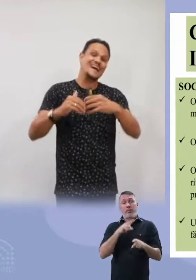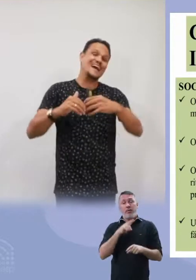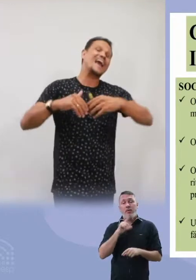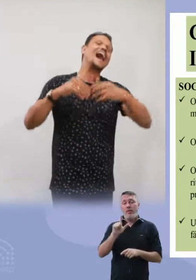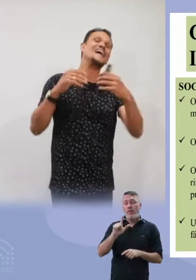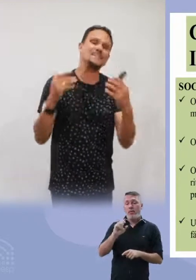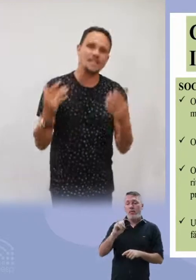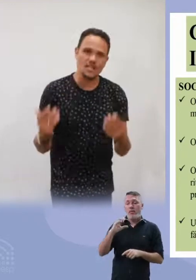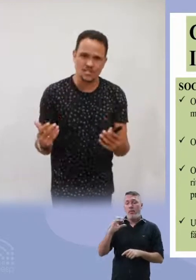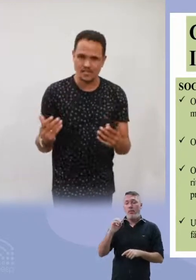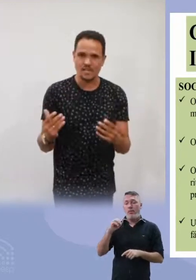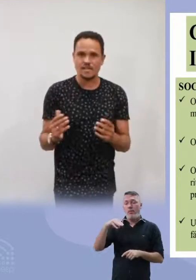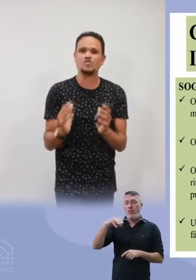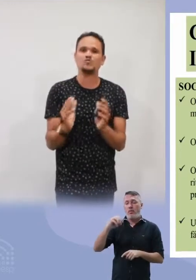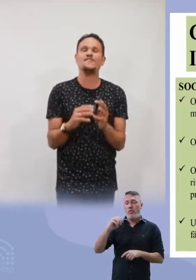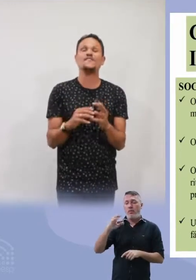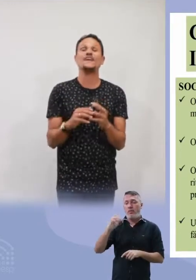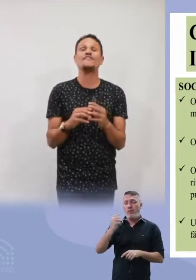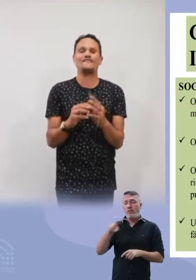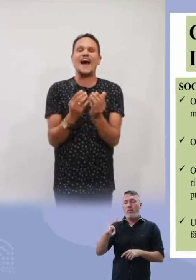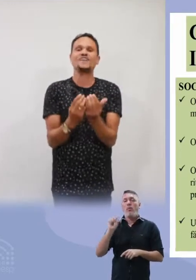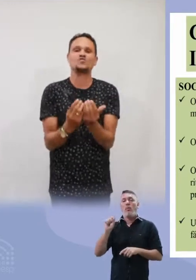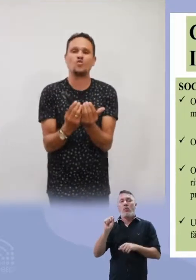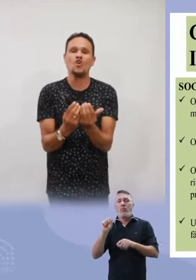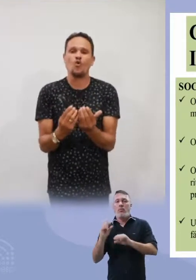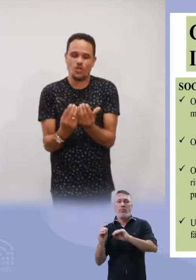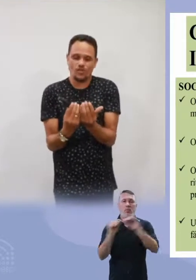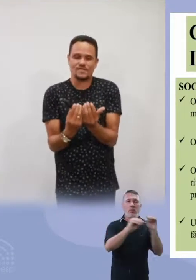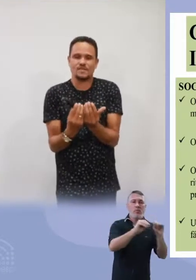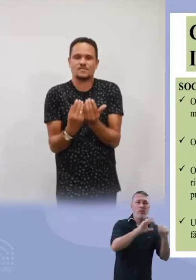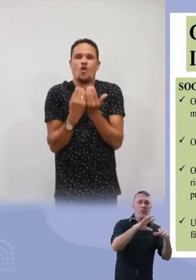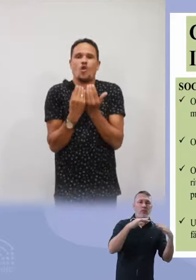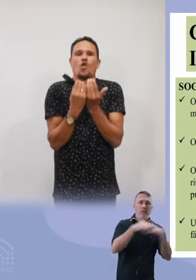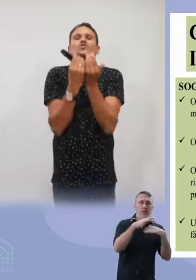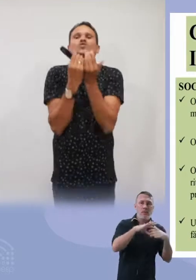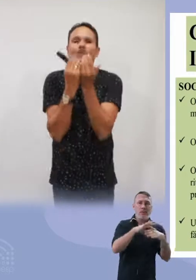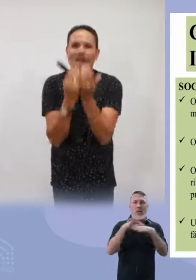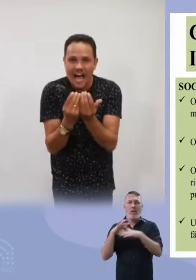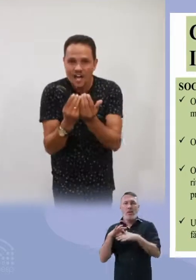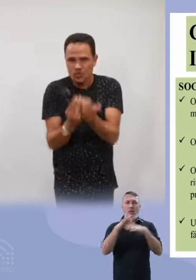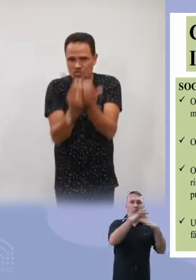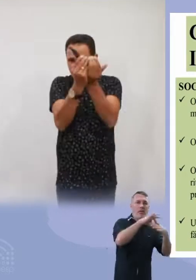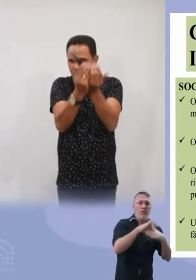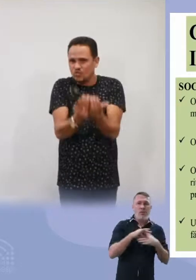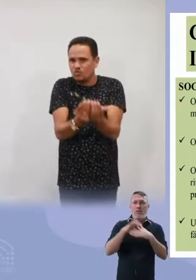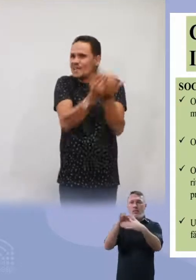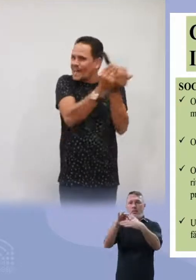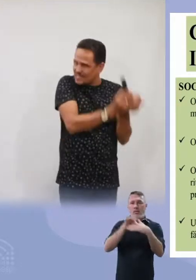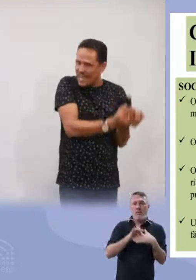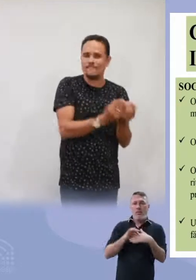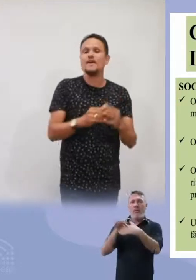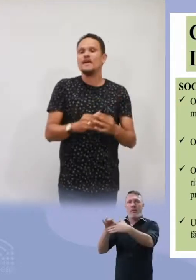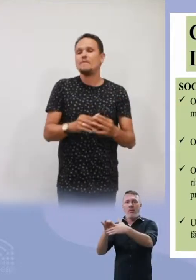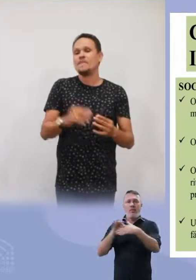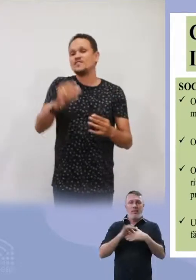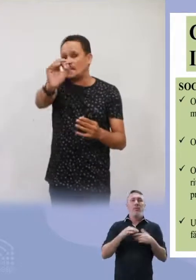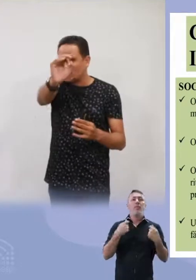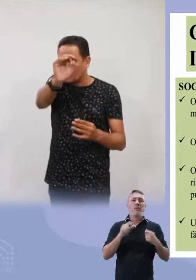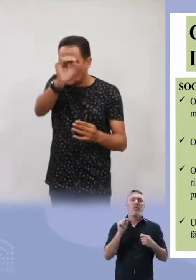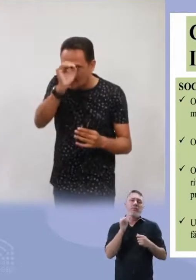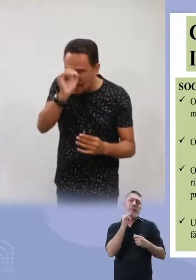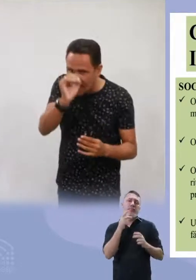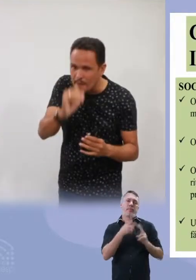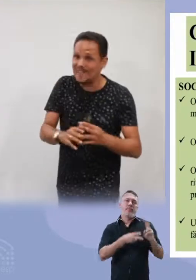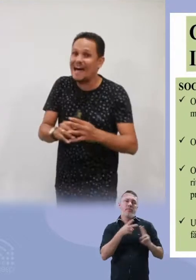principais características. Isso aí fica fácil quando você se coloca no lugar do indivíduo que lá está.